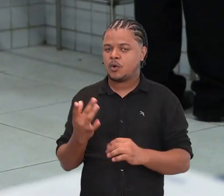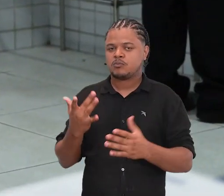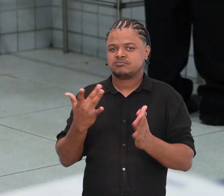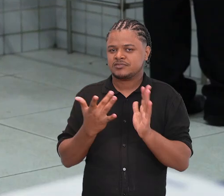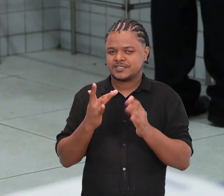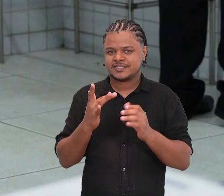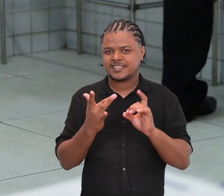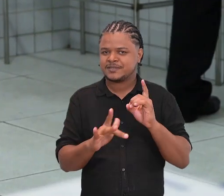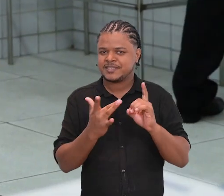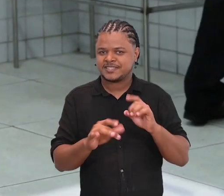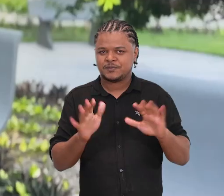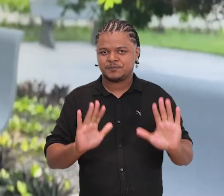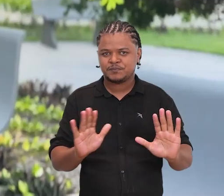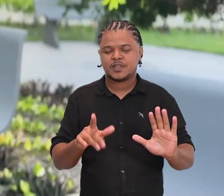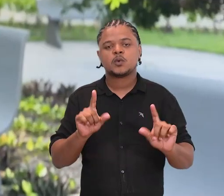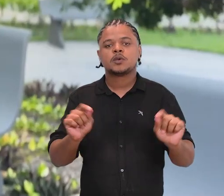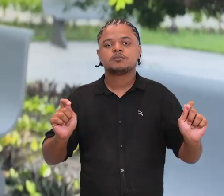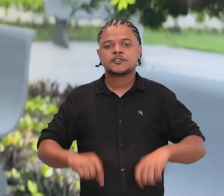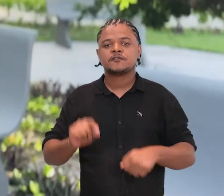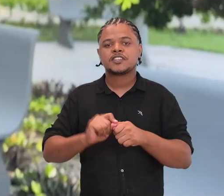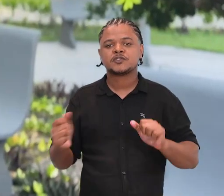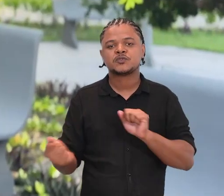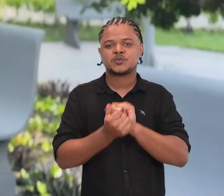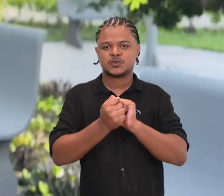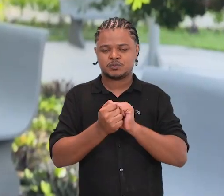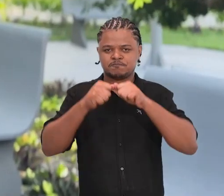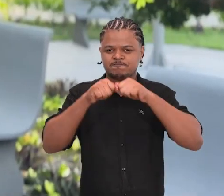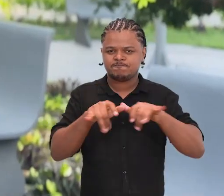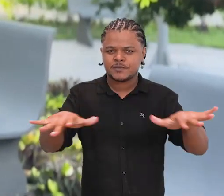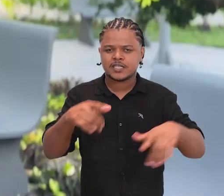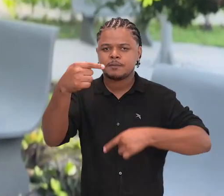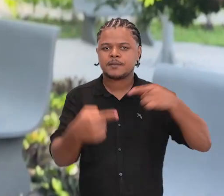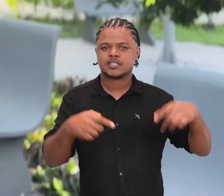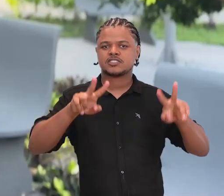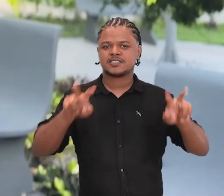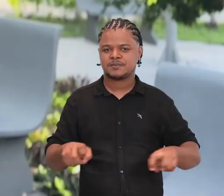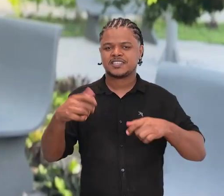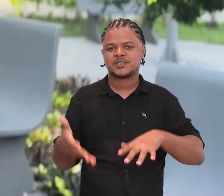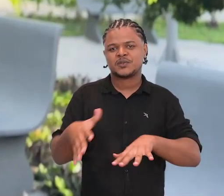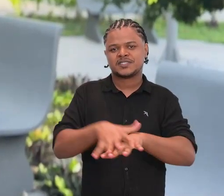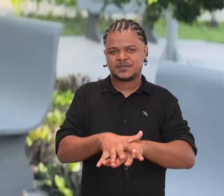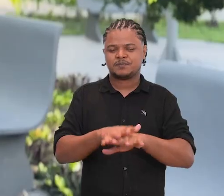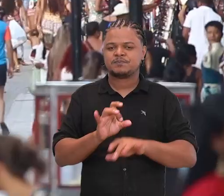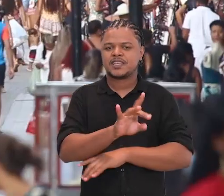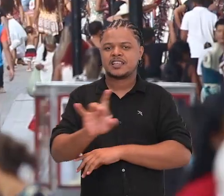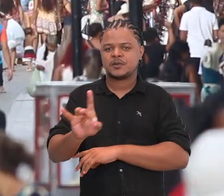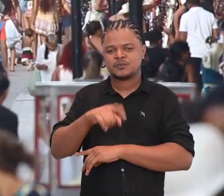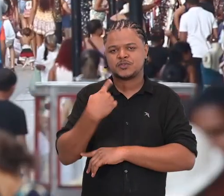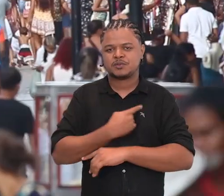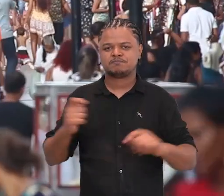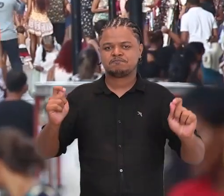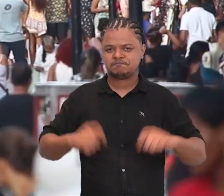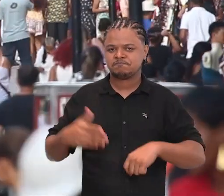ou discriminação. Mas o que podemos fazer juntos para ampliar esse debate sobre inclusão? Cada